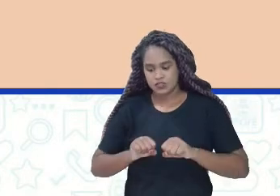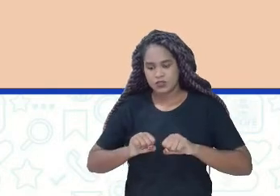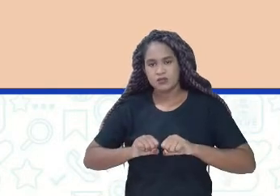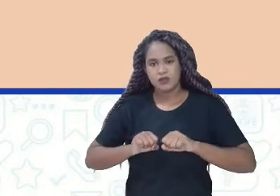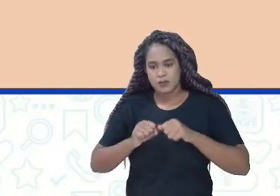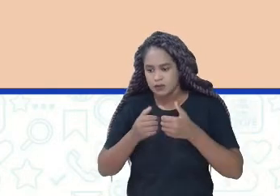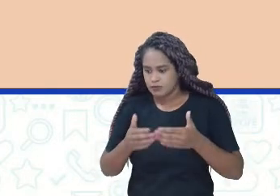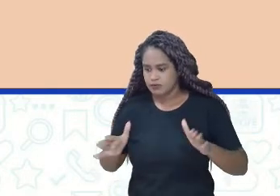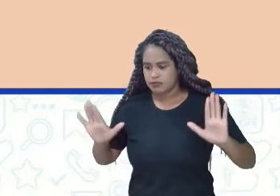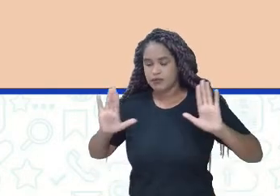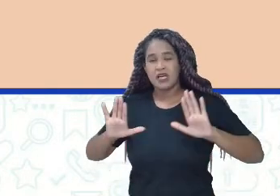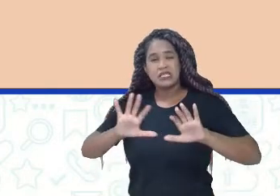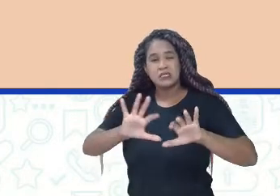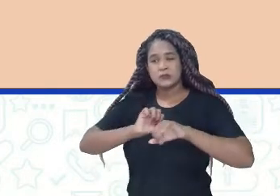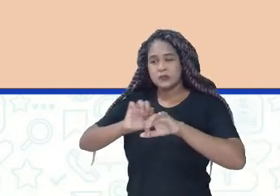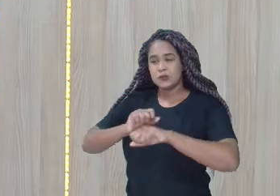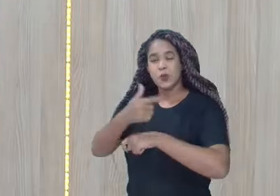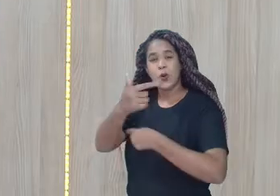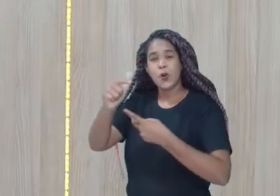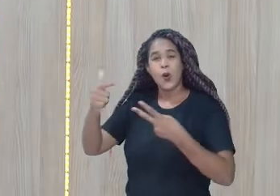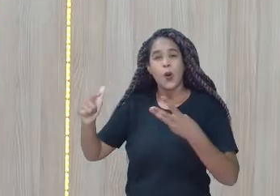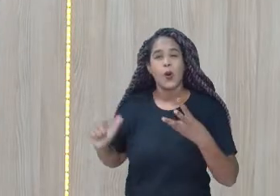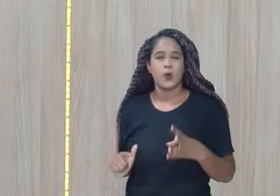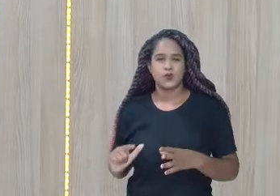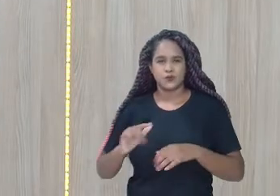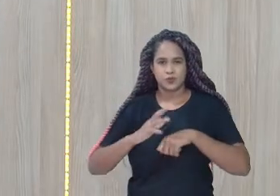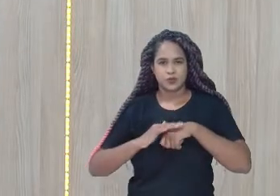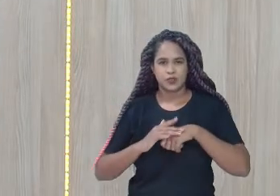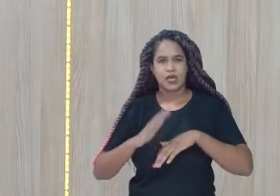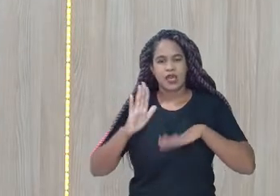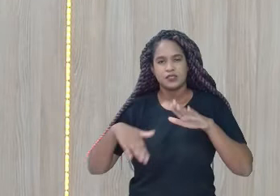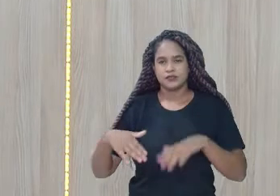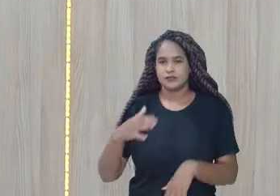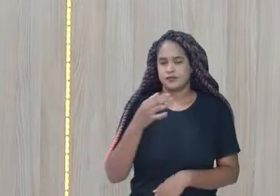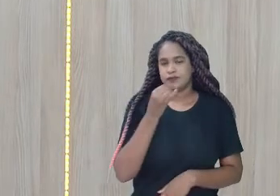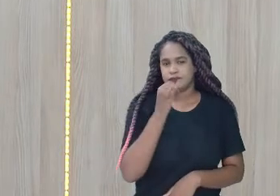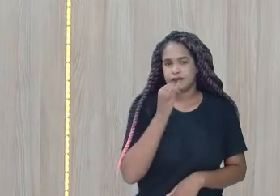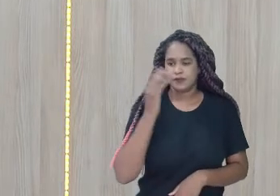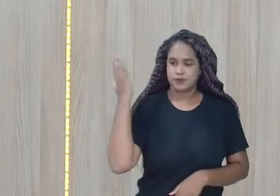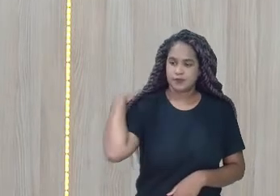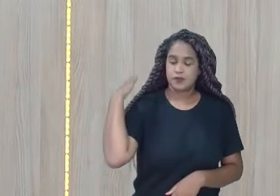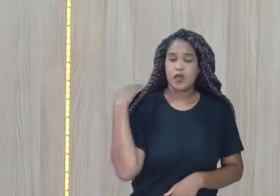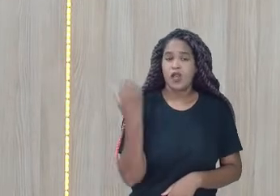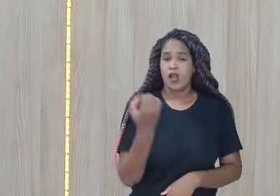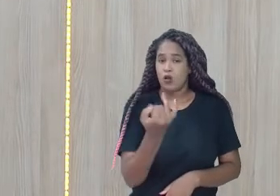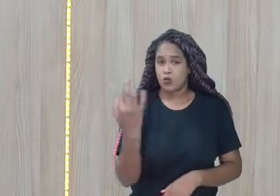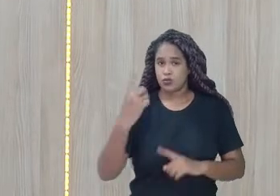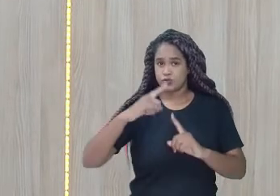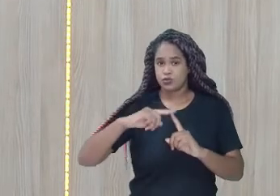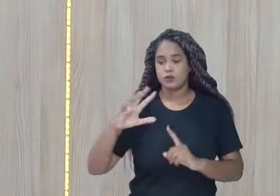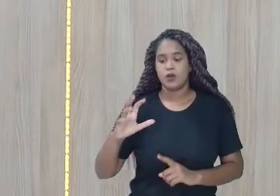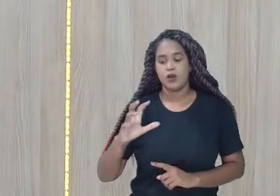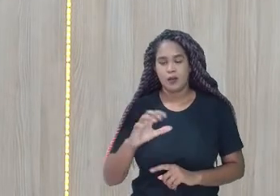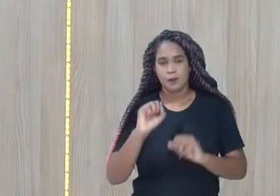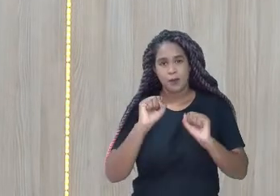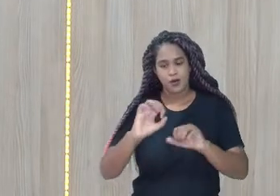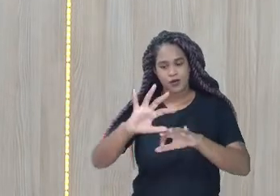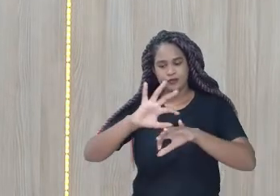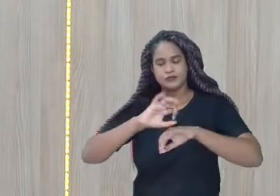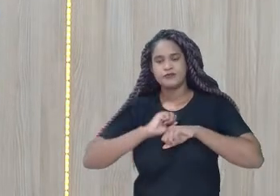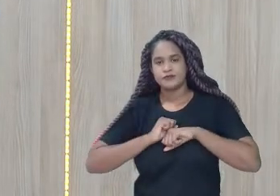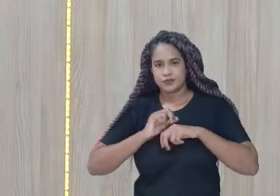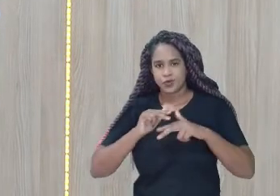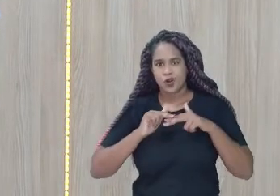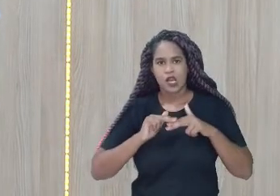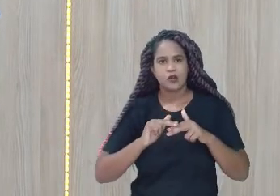Então, o paciente adquire, como eu disse, a tuberculose e também alguns tipos de câncer também, ele adquire também com